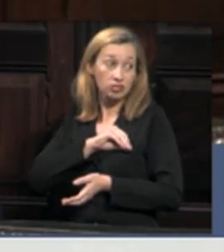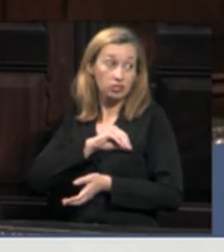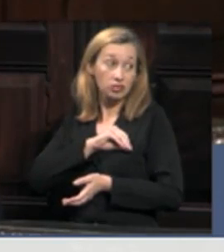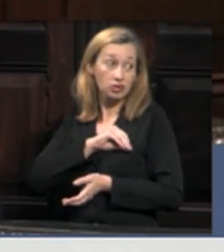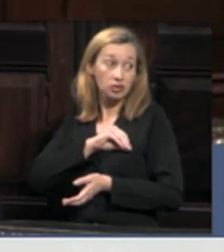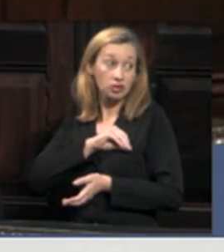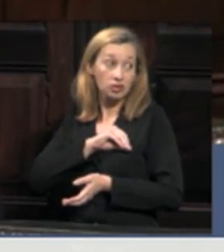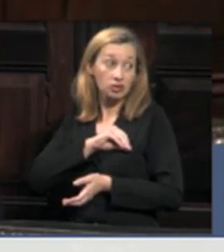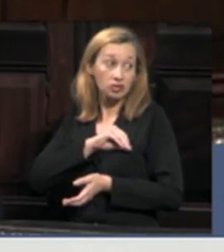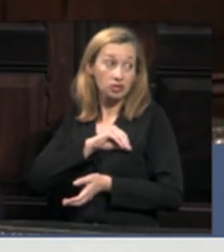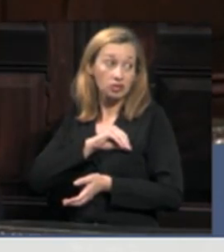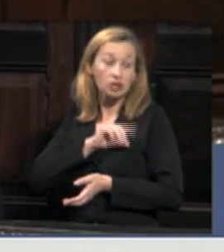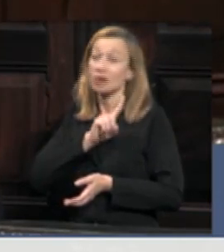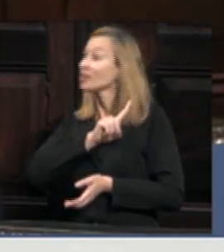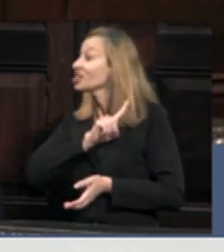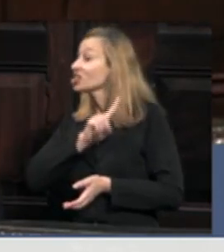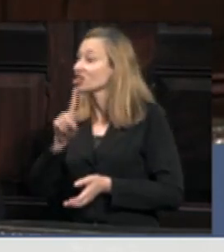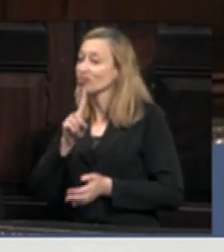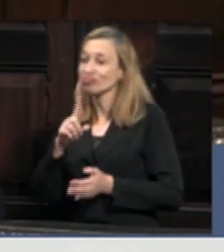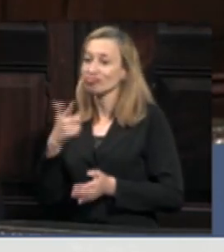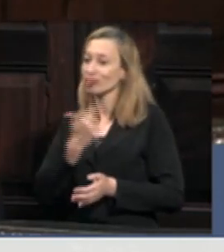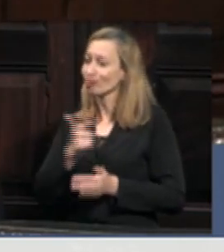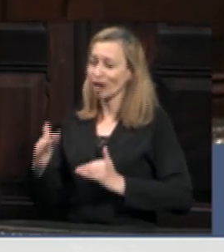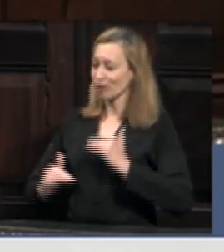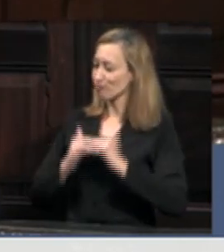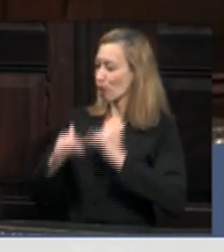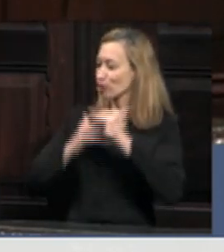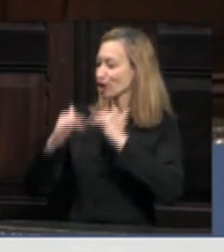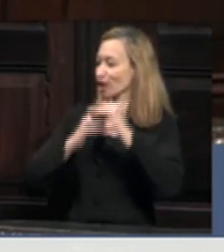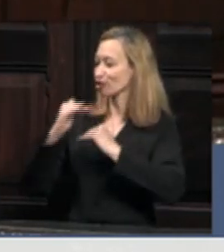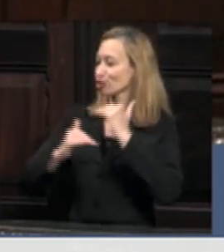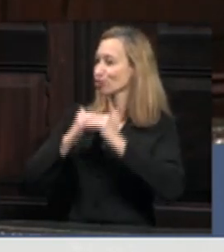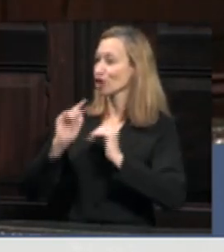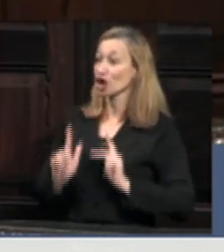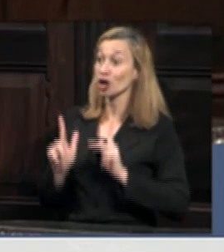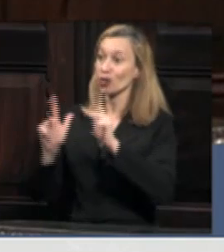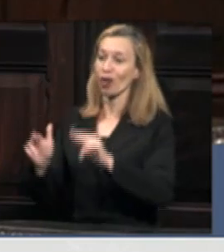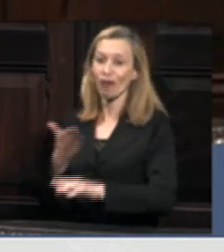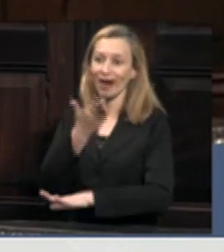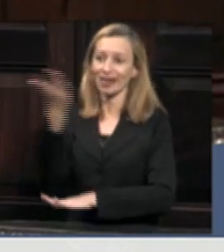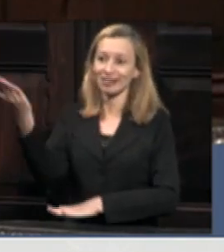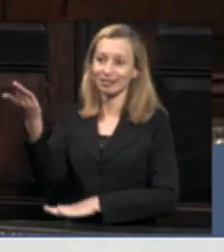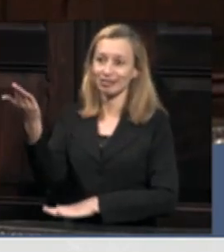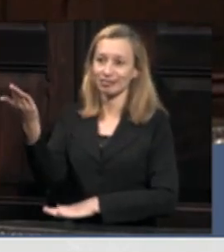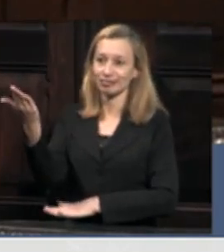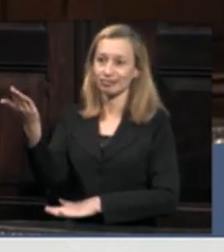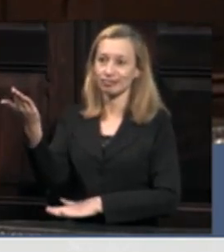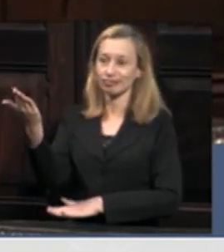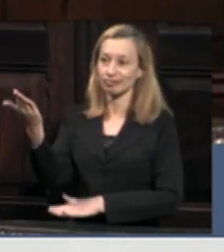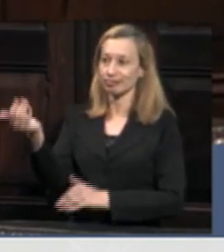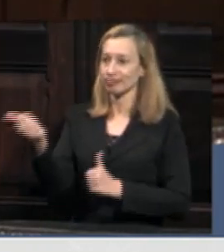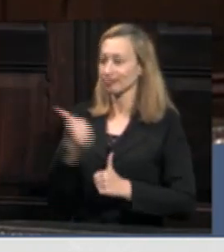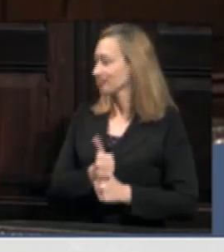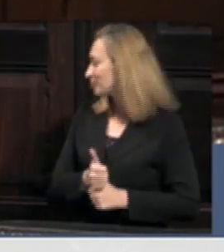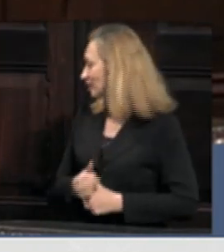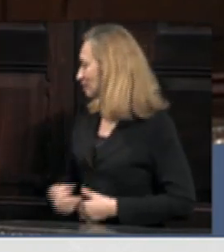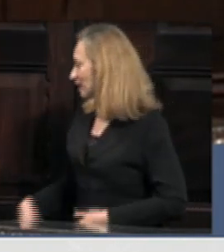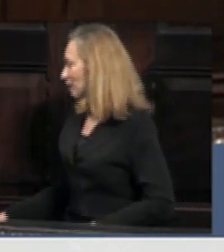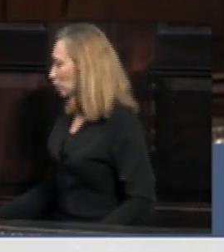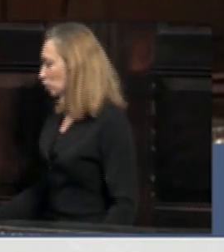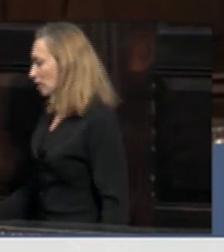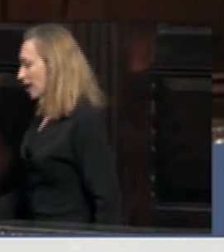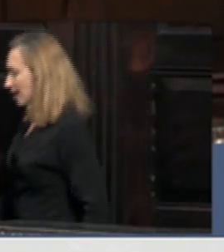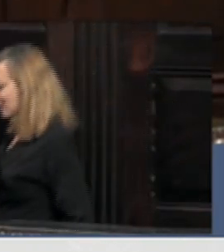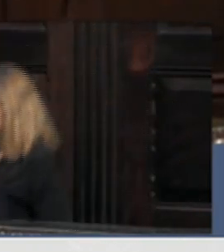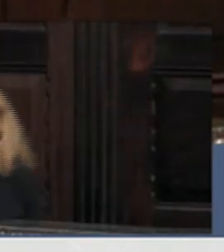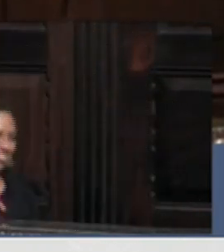mas que não se submeteram a um processo de concurso público como eles, que não se submeteram a um processo de